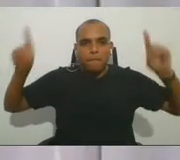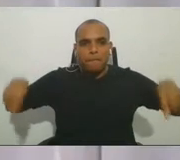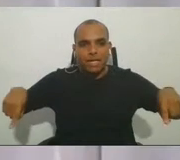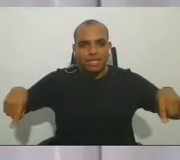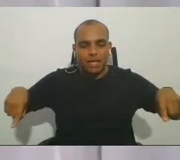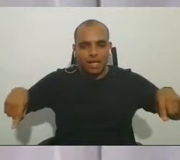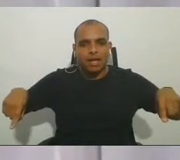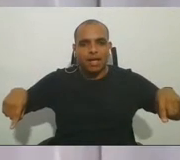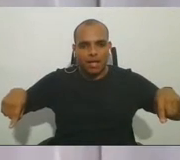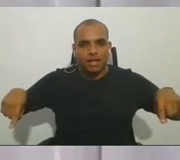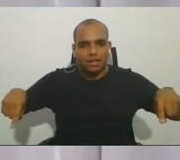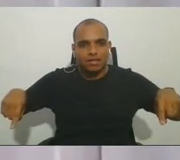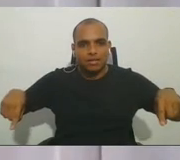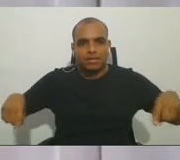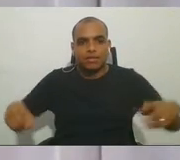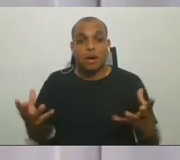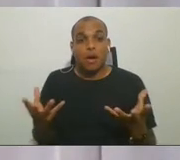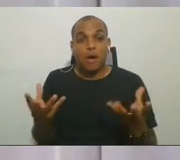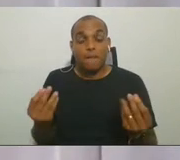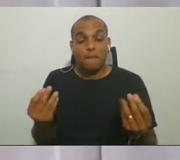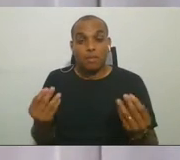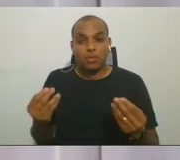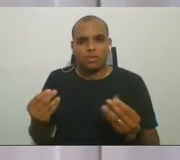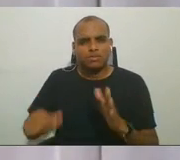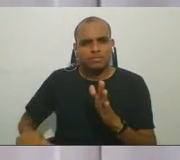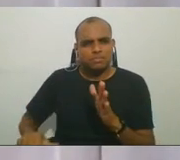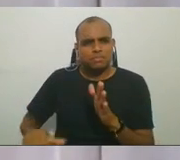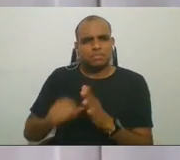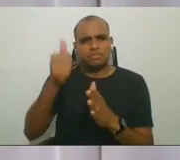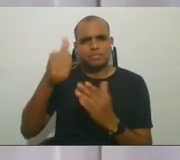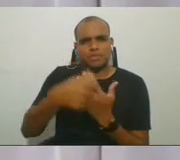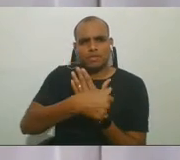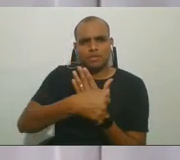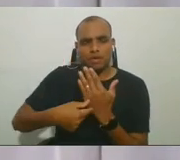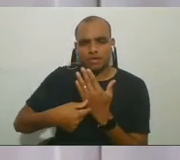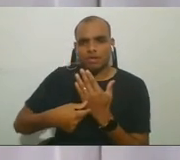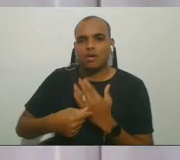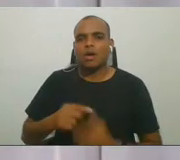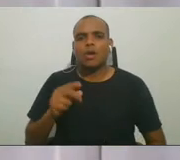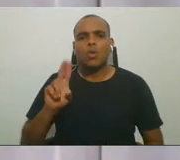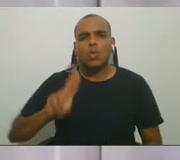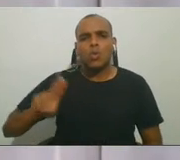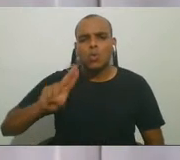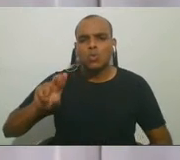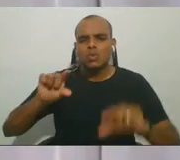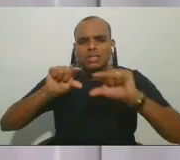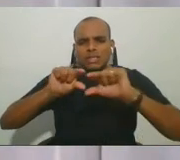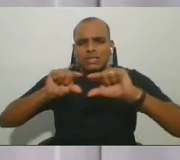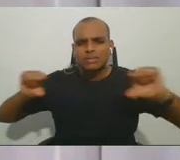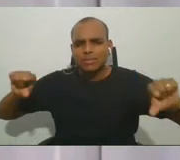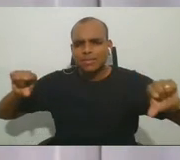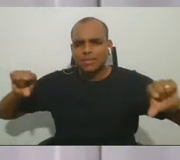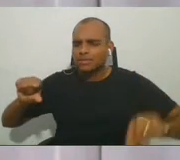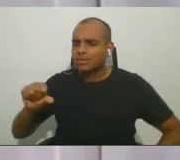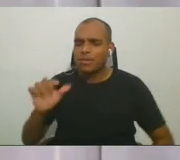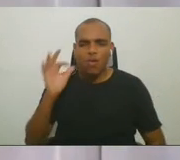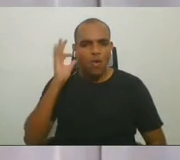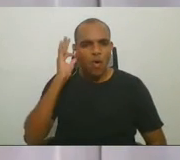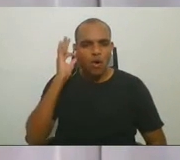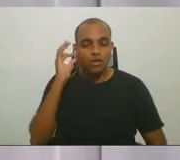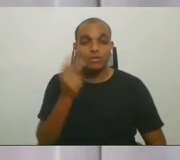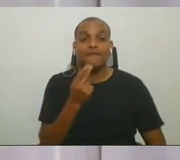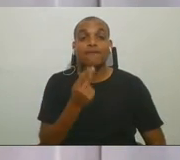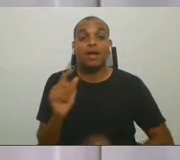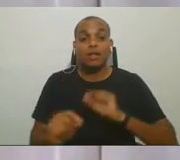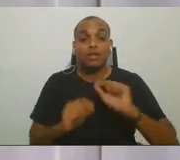tão extraordinariamente pioneira, ela usa uma expressão extraordinária num quarto próprio. Ela diz, vai existir